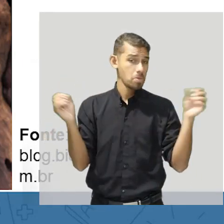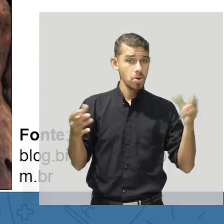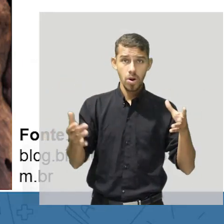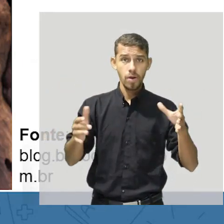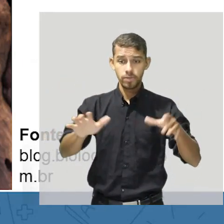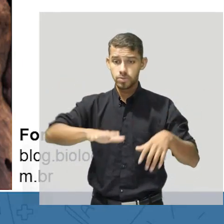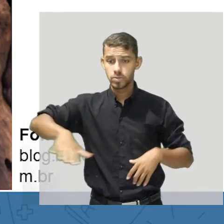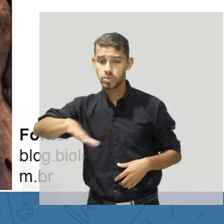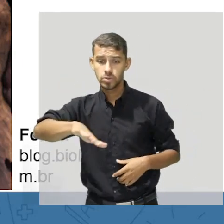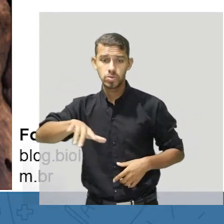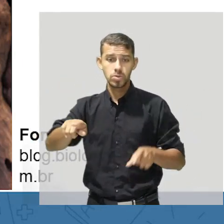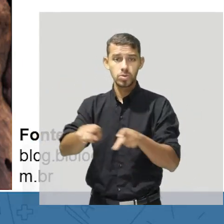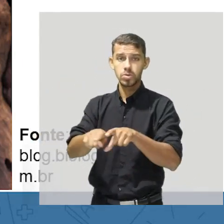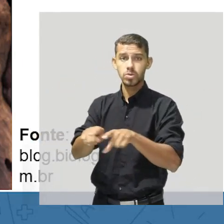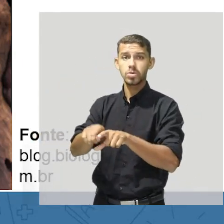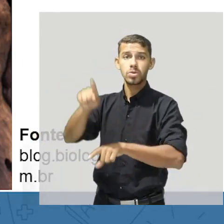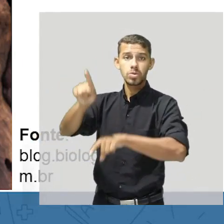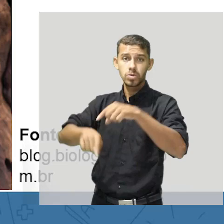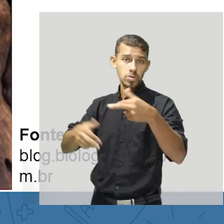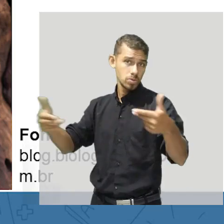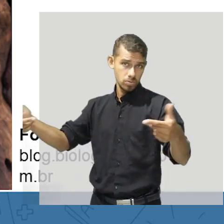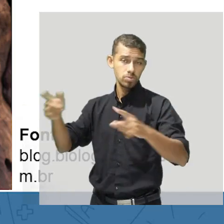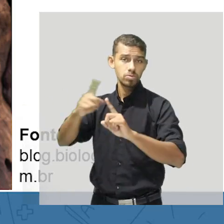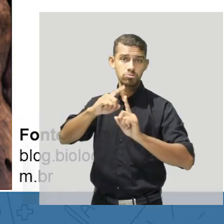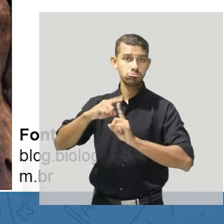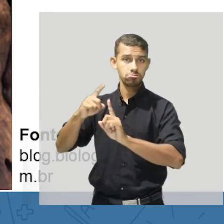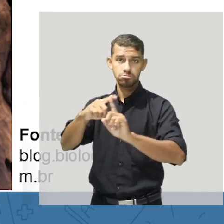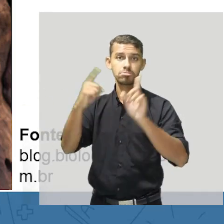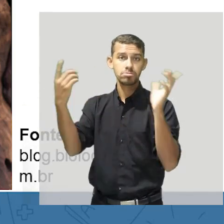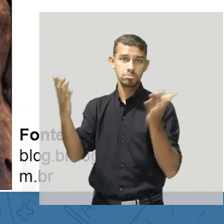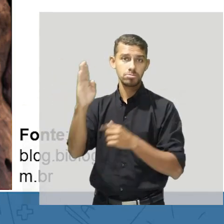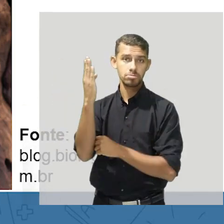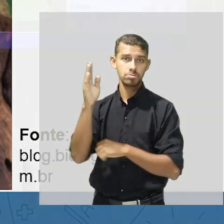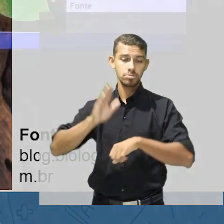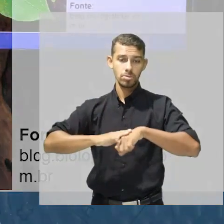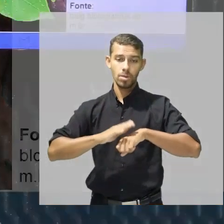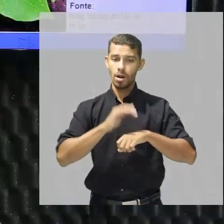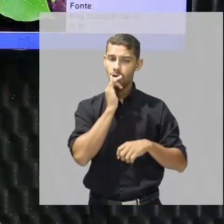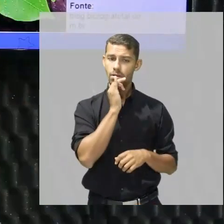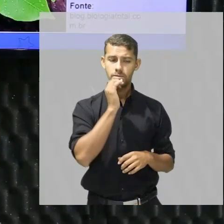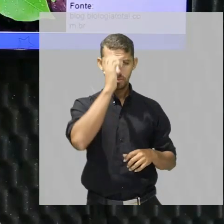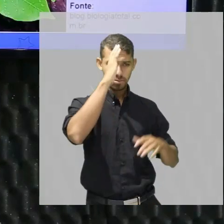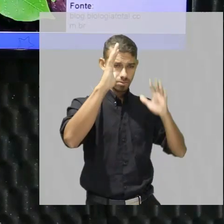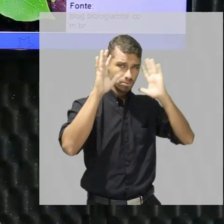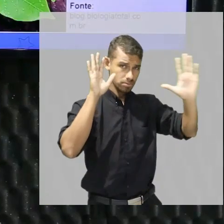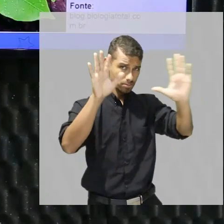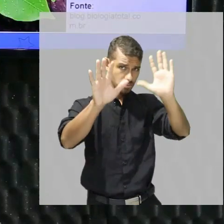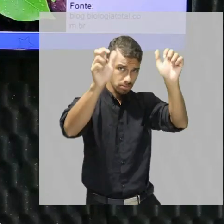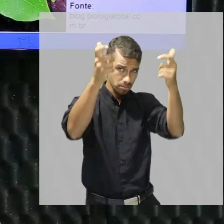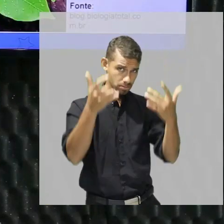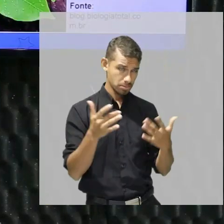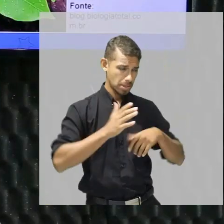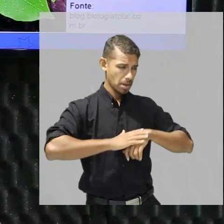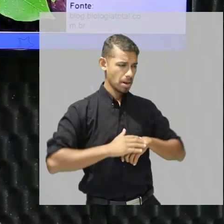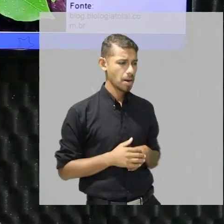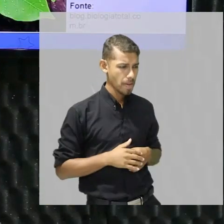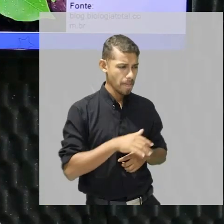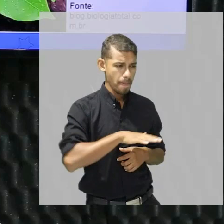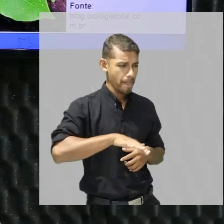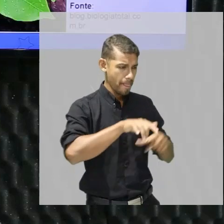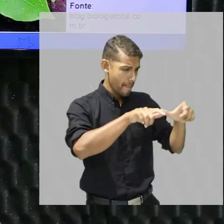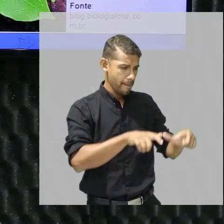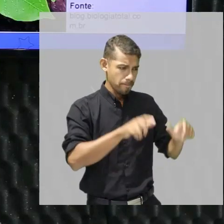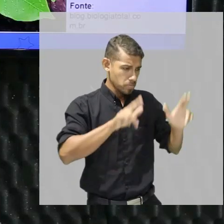comunidades biológicas. Imagina um ambiente que nunca foi habitado, e para que ele possa ser colonizado